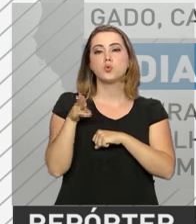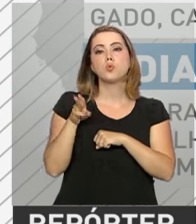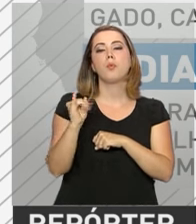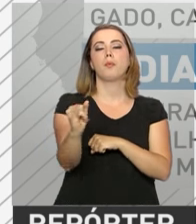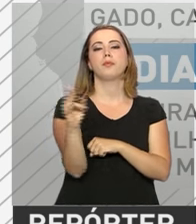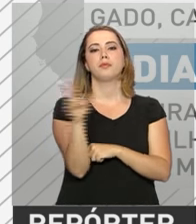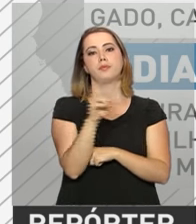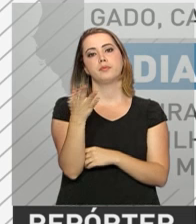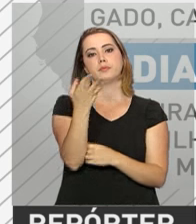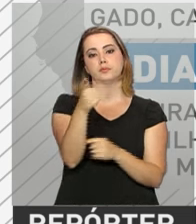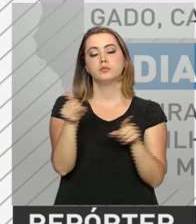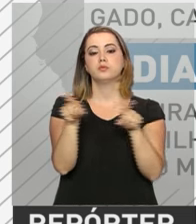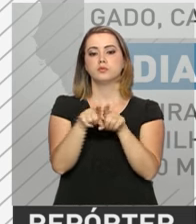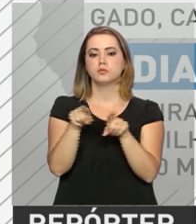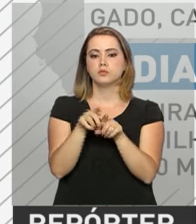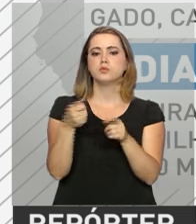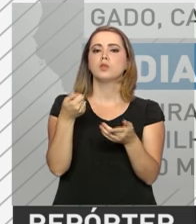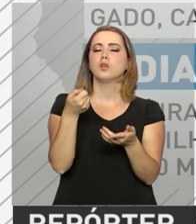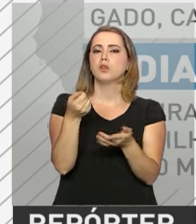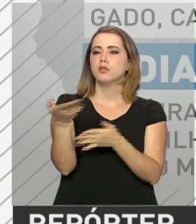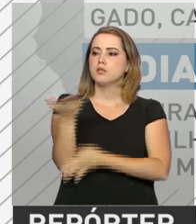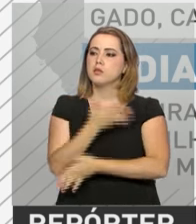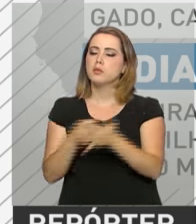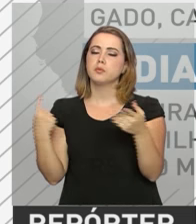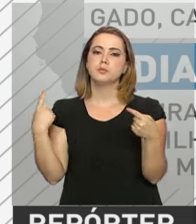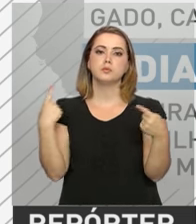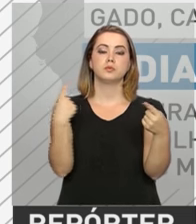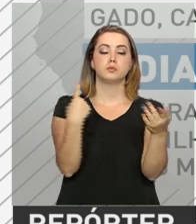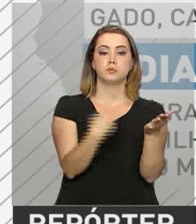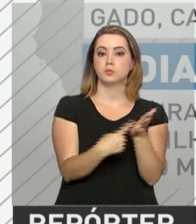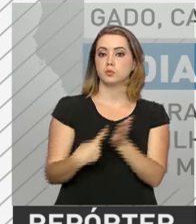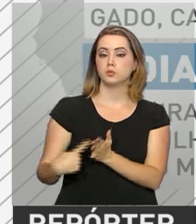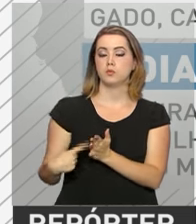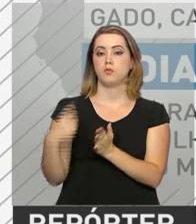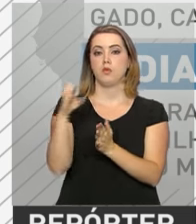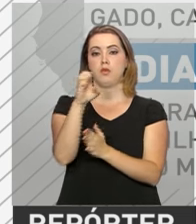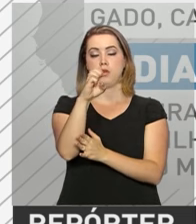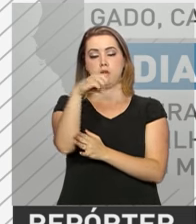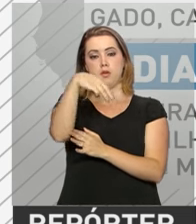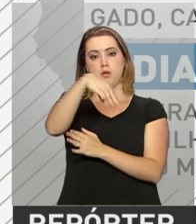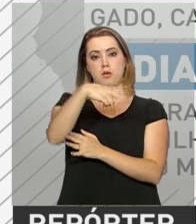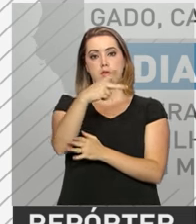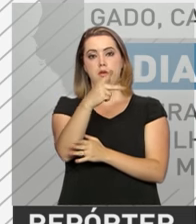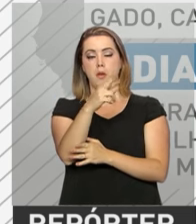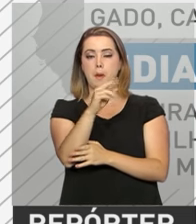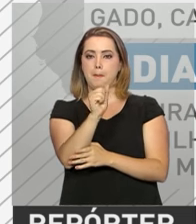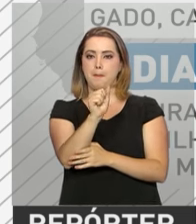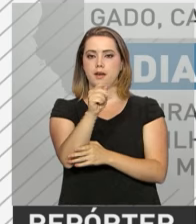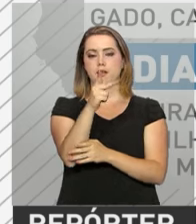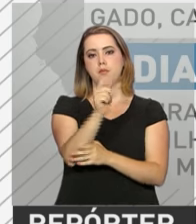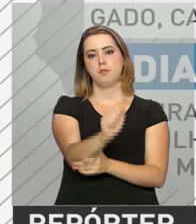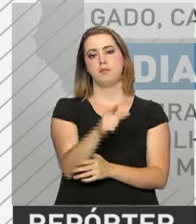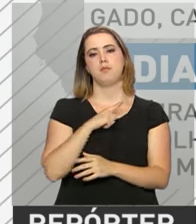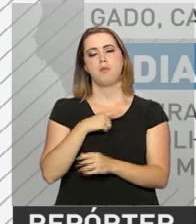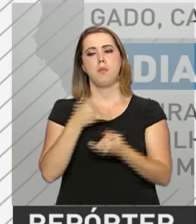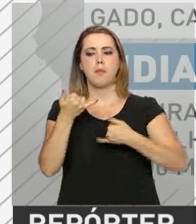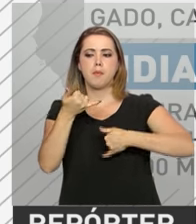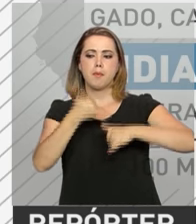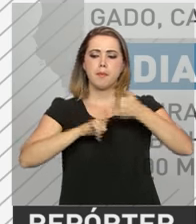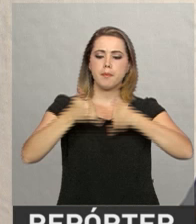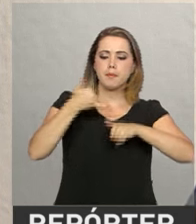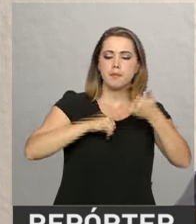deais e ainda foi acertado um contrato com a Embrapa no valor de R 100 milhões deais para pesquisas com